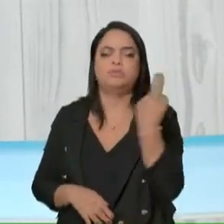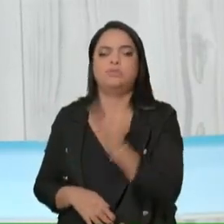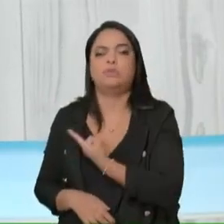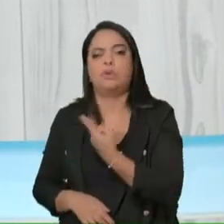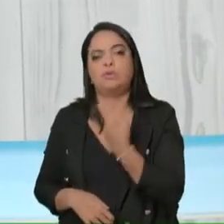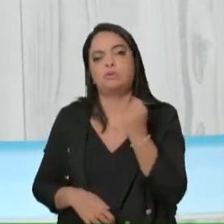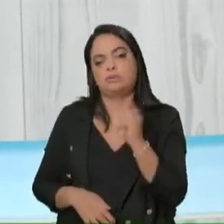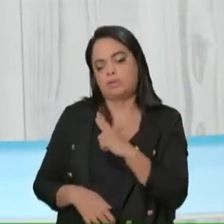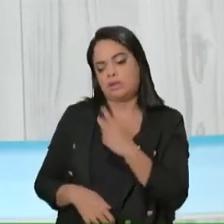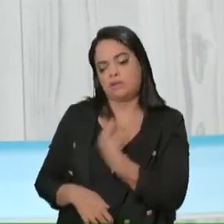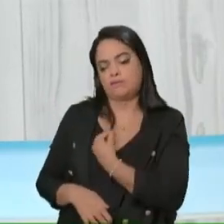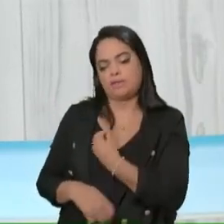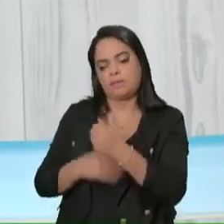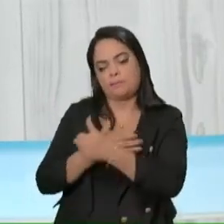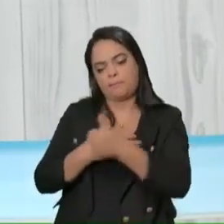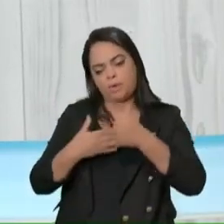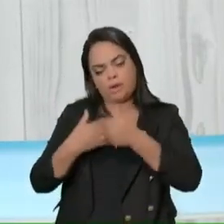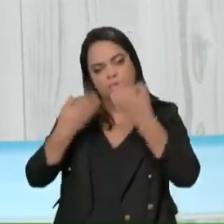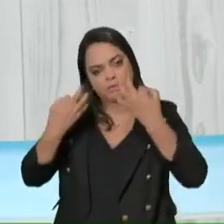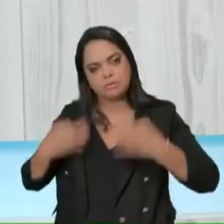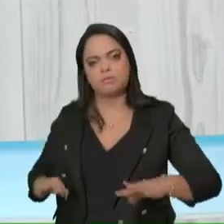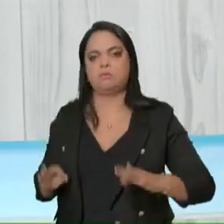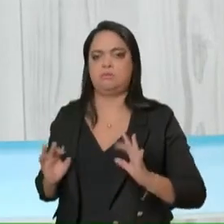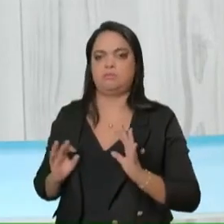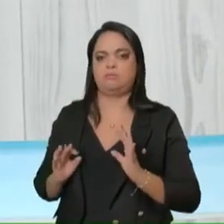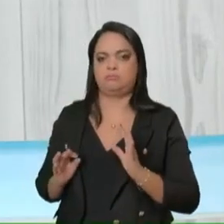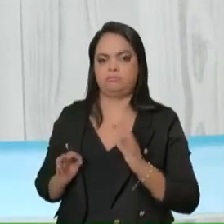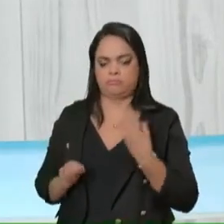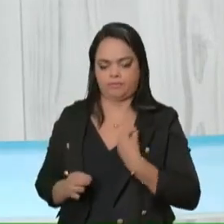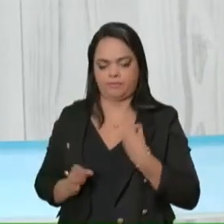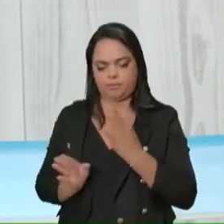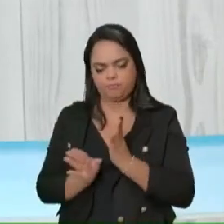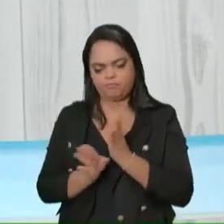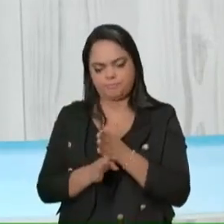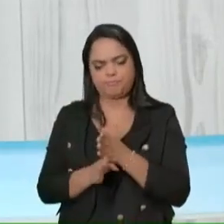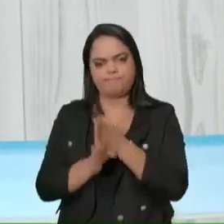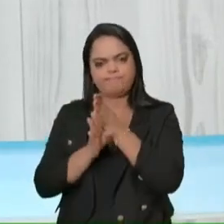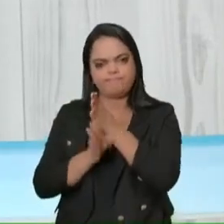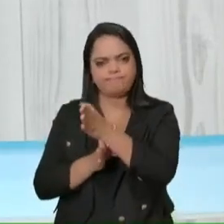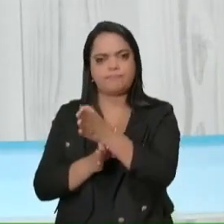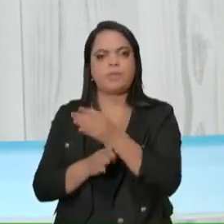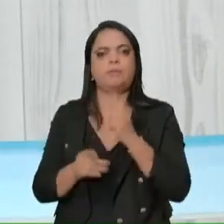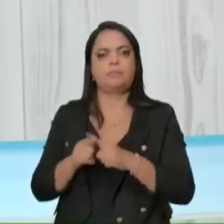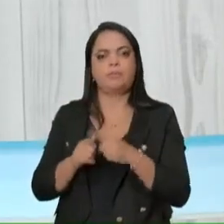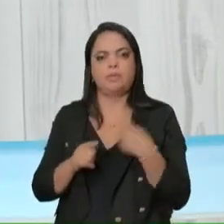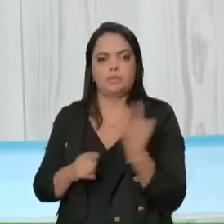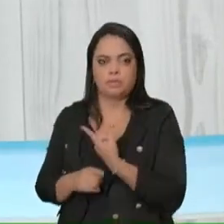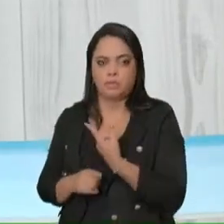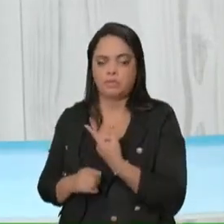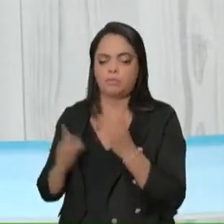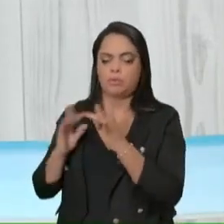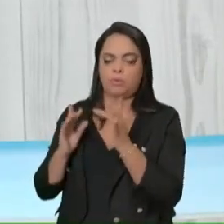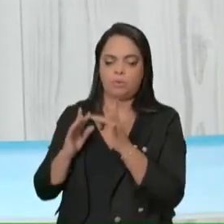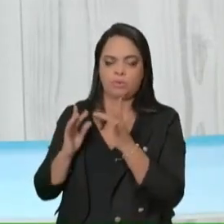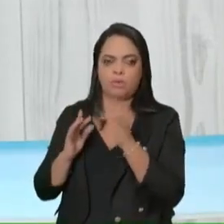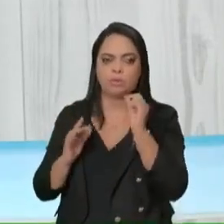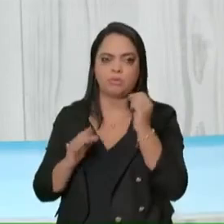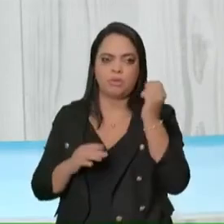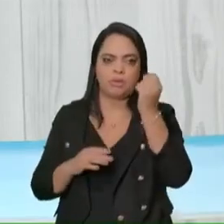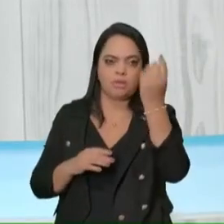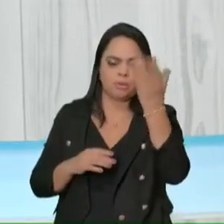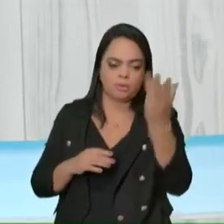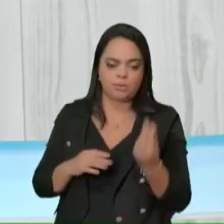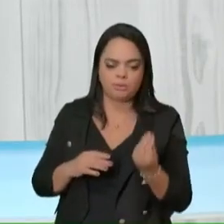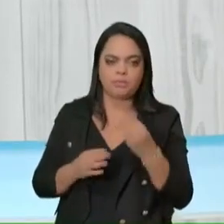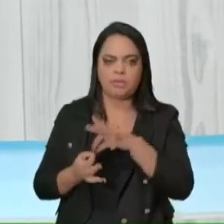tenhamos uma conduta moral, um código moral de como proceder. Porque se nós estamos contactando o extrafísico, naquele momento lá